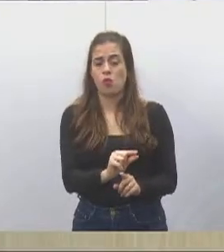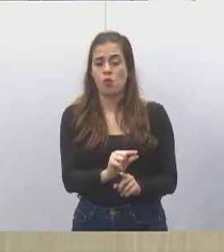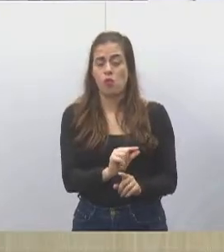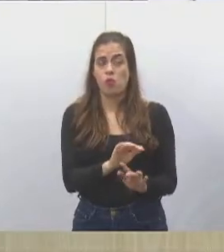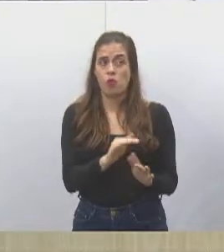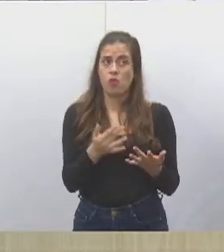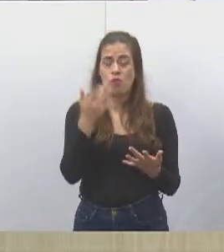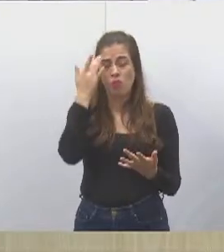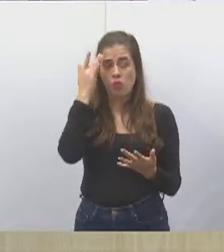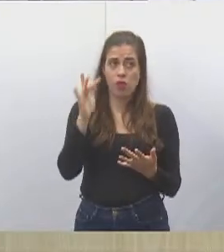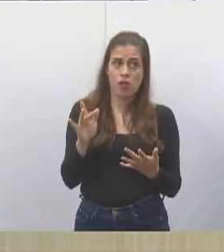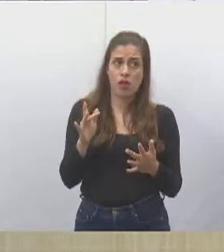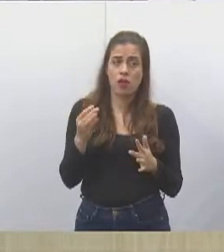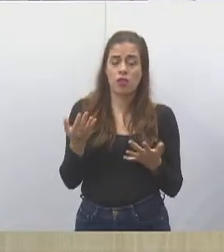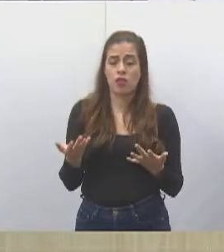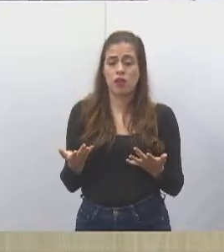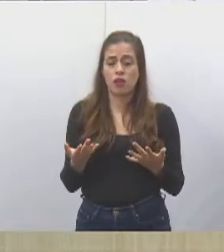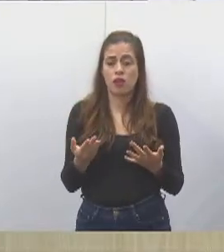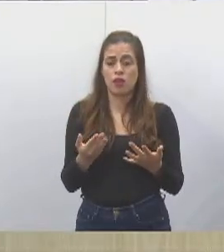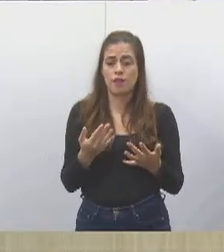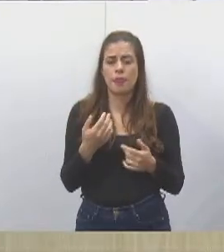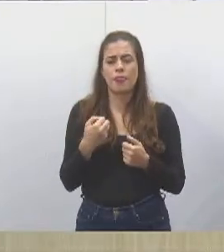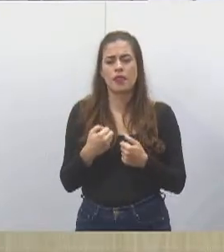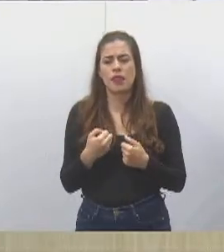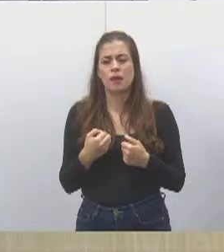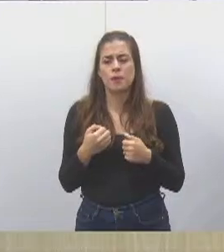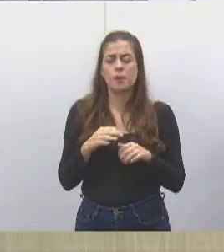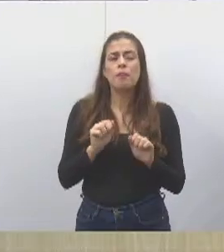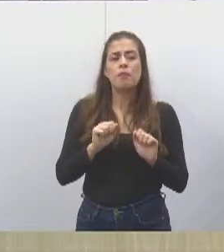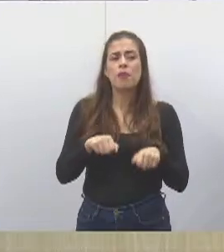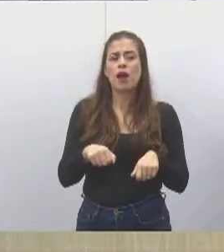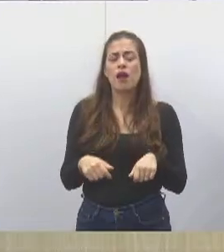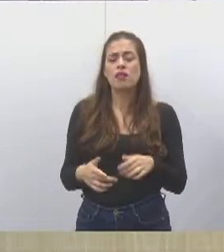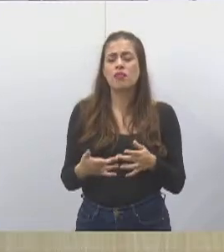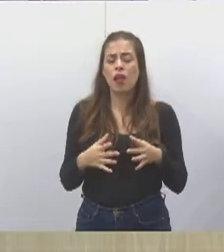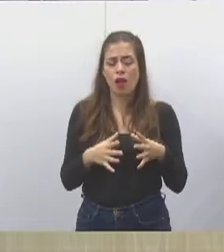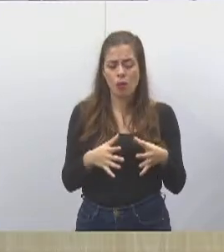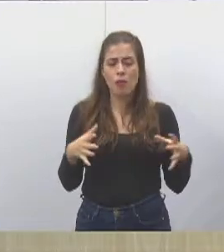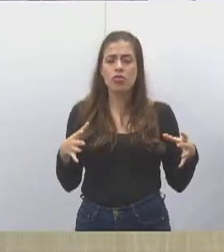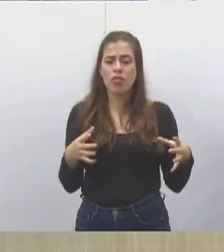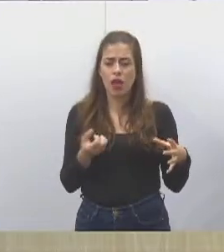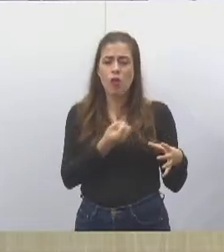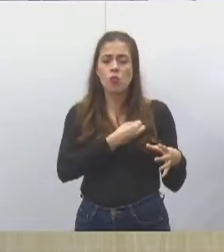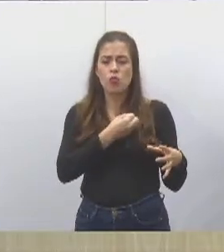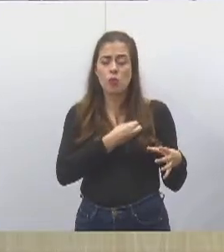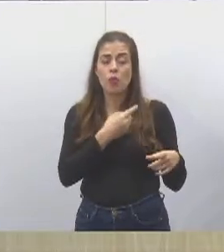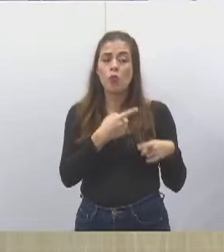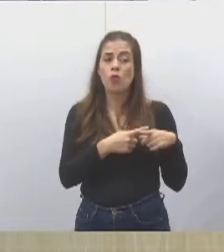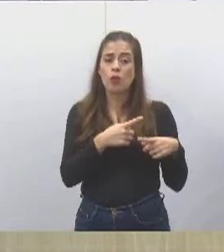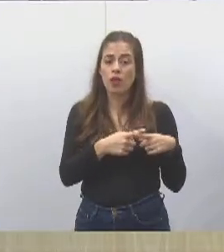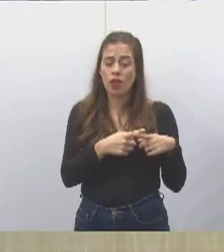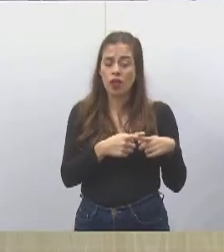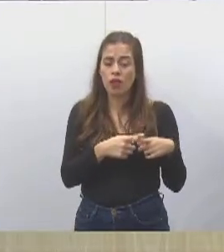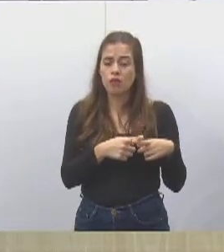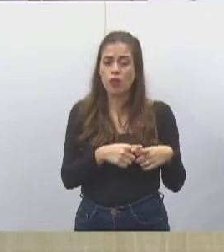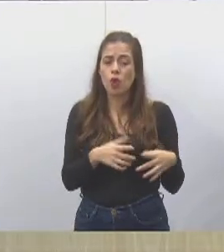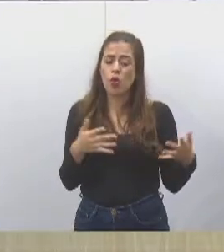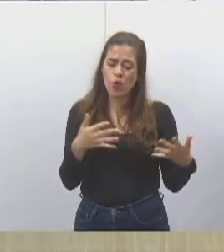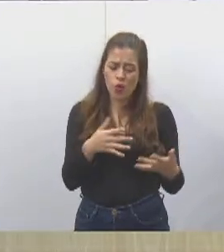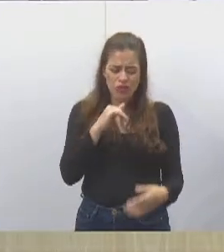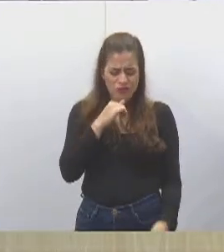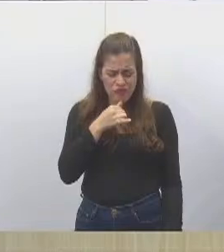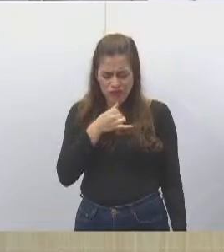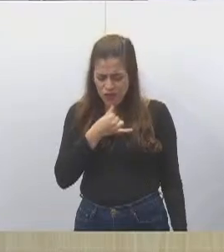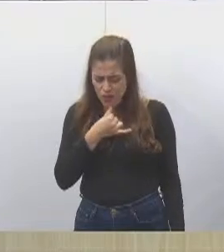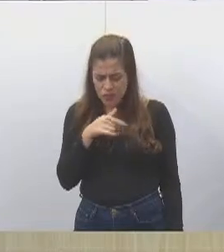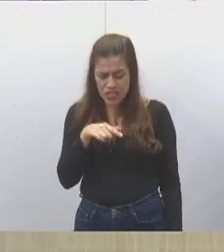se, né, a gente vai ter capacidade, condições de aumentar esse número, porque hoje, infelizmente, aqui na